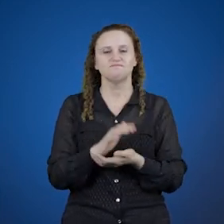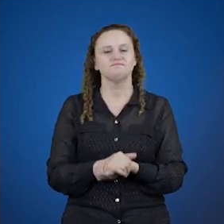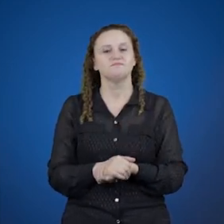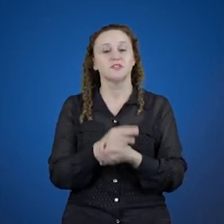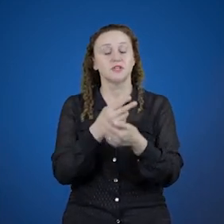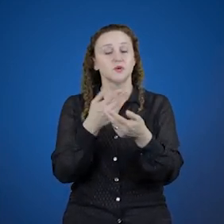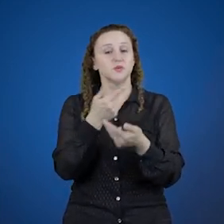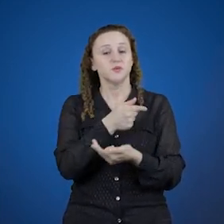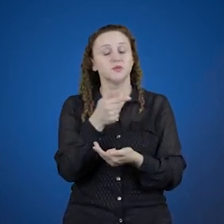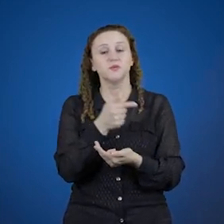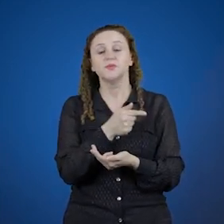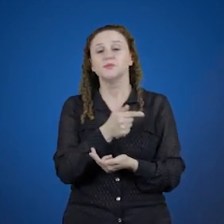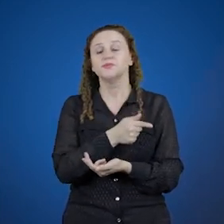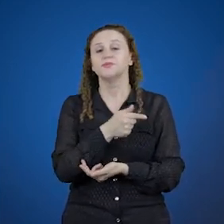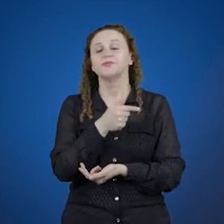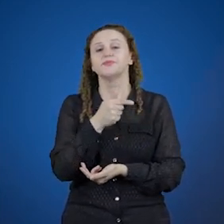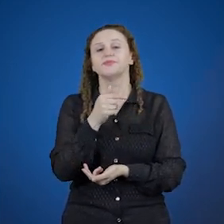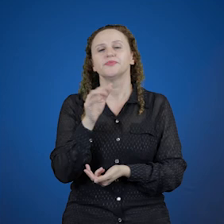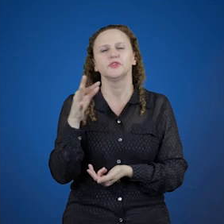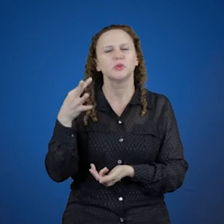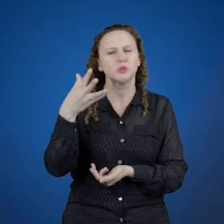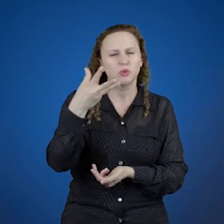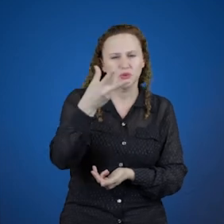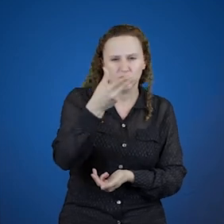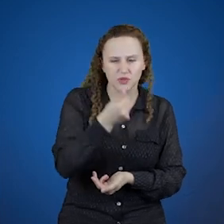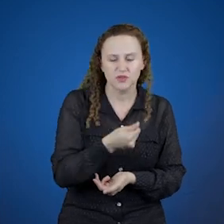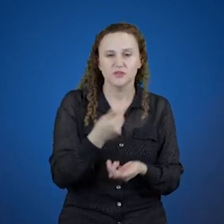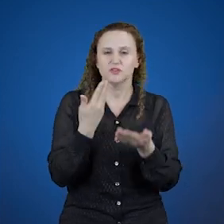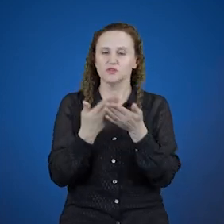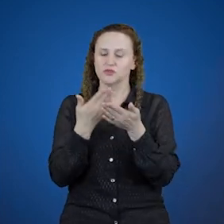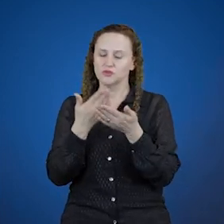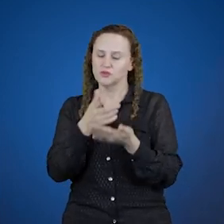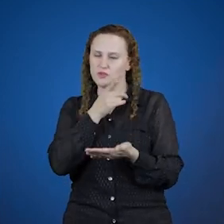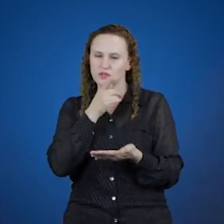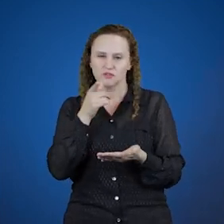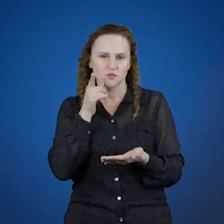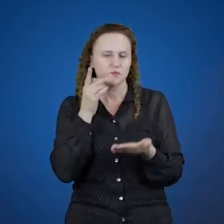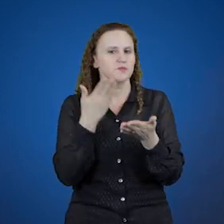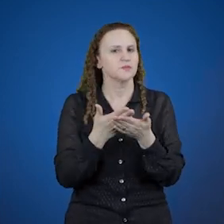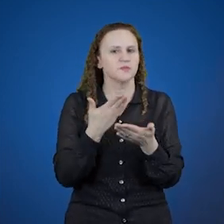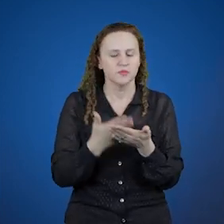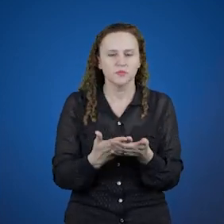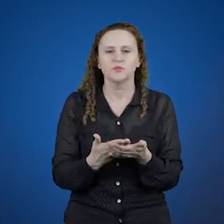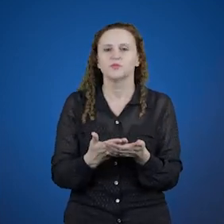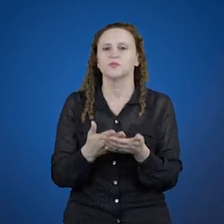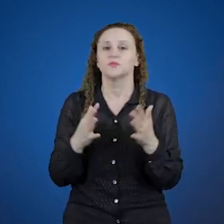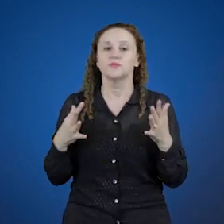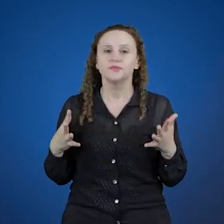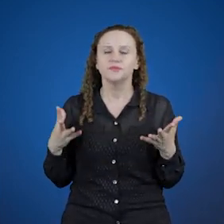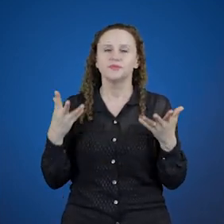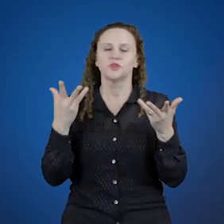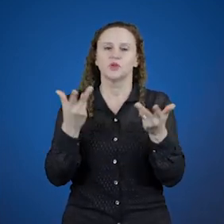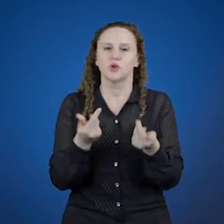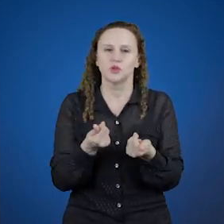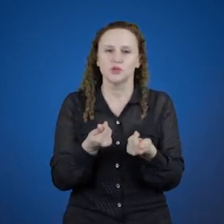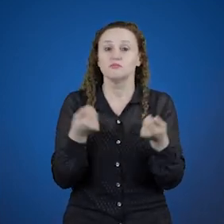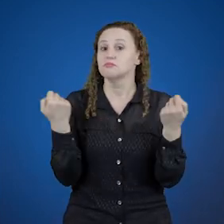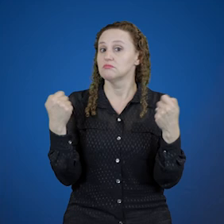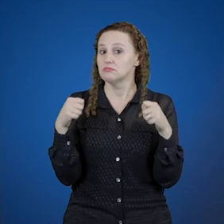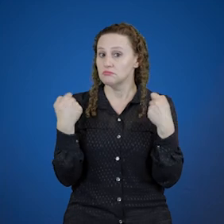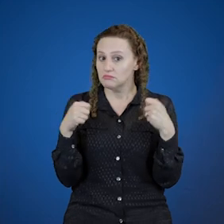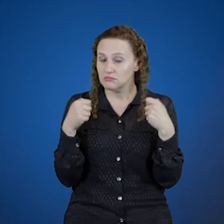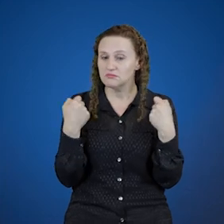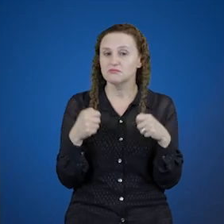bastante durante toda a nossa disciplina durante toda a sua vida de estudos latinos você vai estudar esses casos